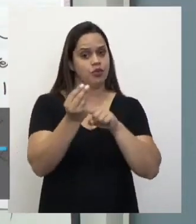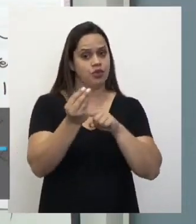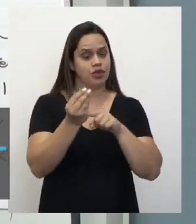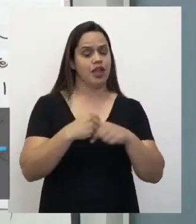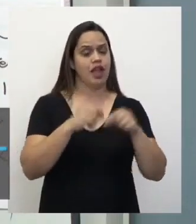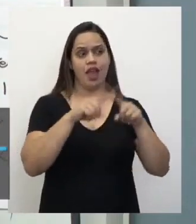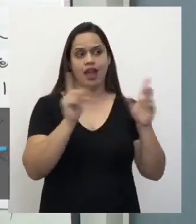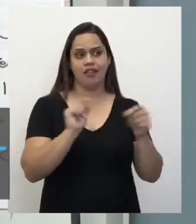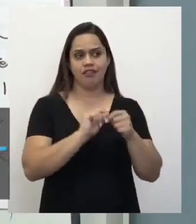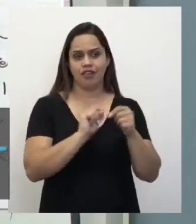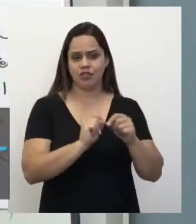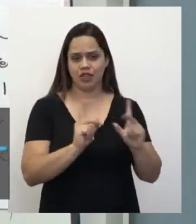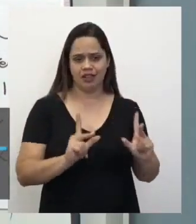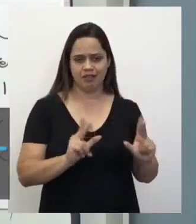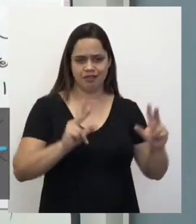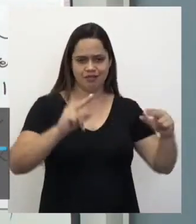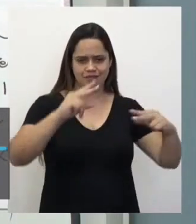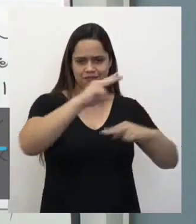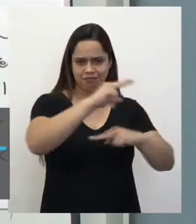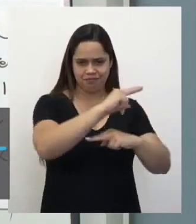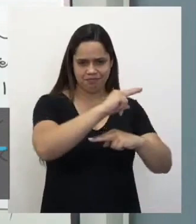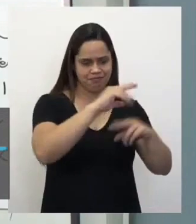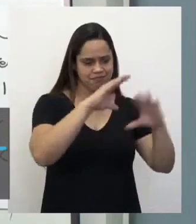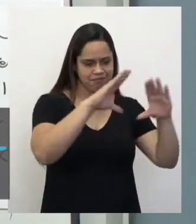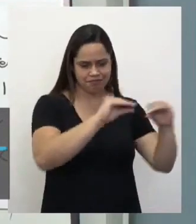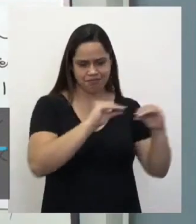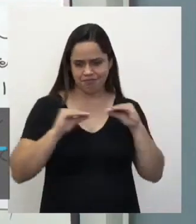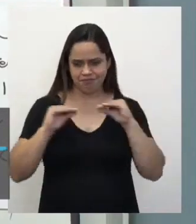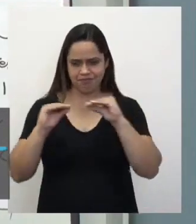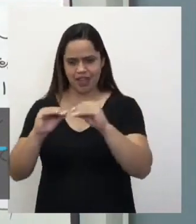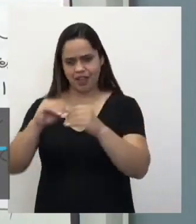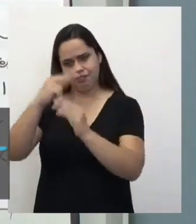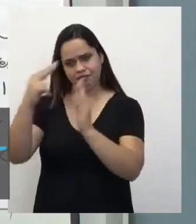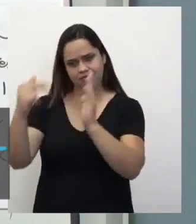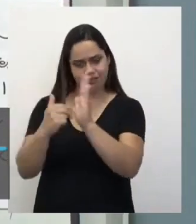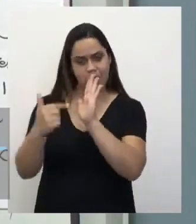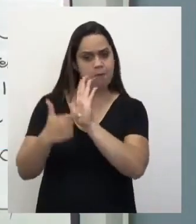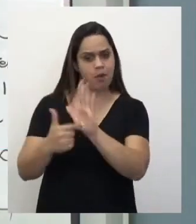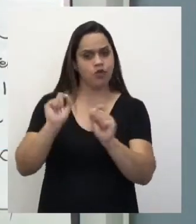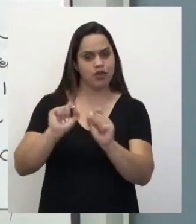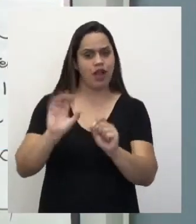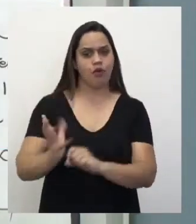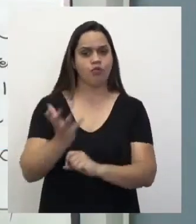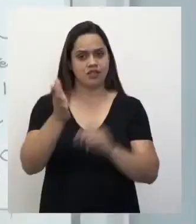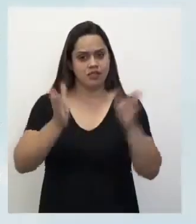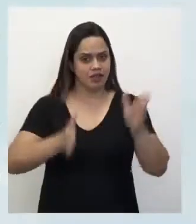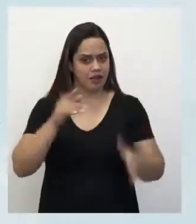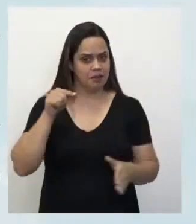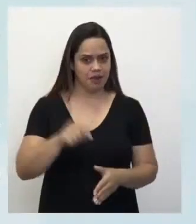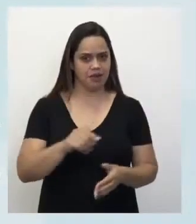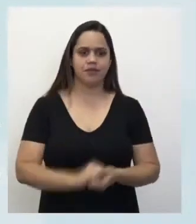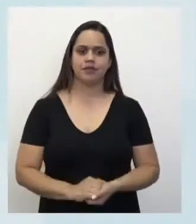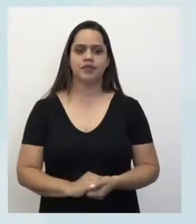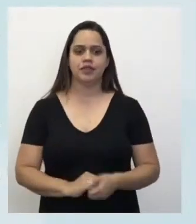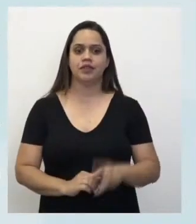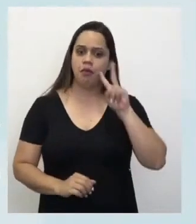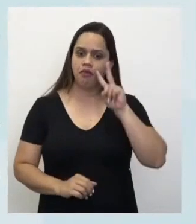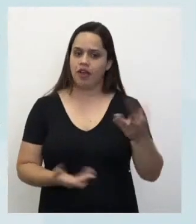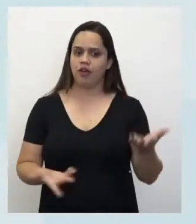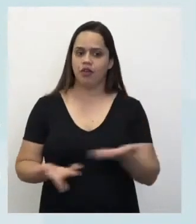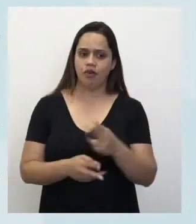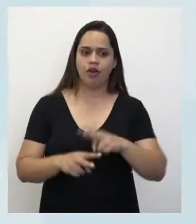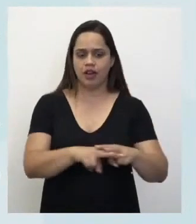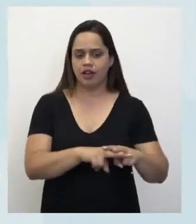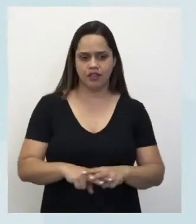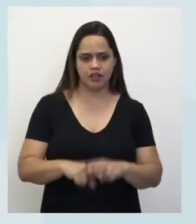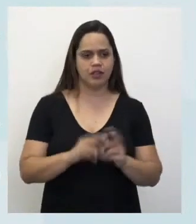em determinada época, em determinado momento histórico, tá? Vamos lá. Então, vamos pegar o nosso momento da revisão. Qual